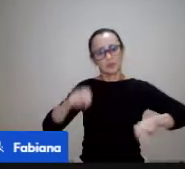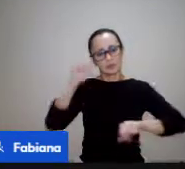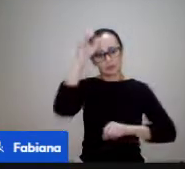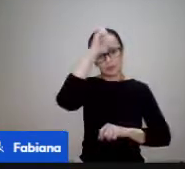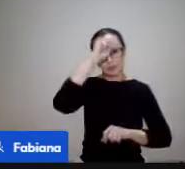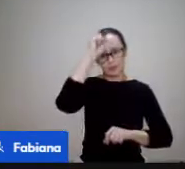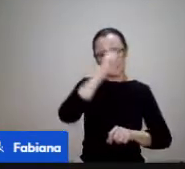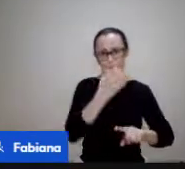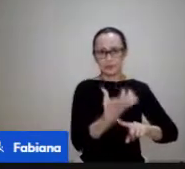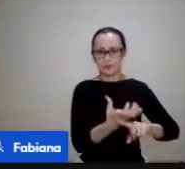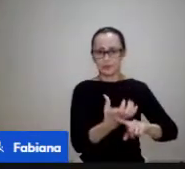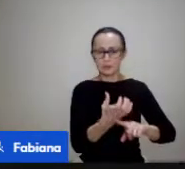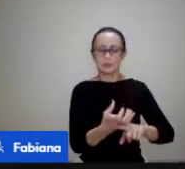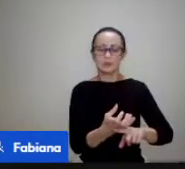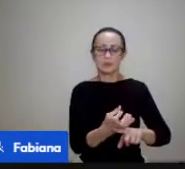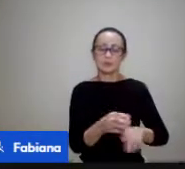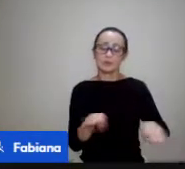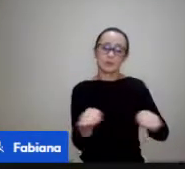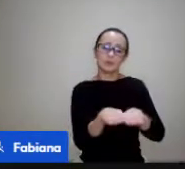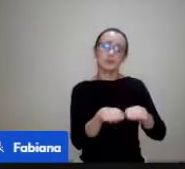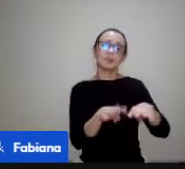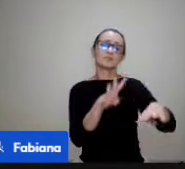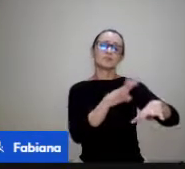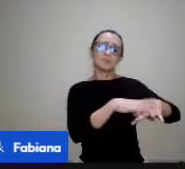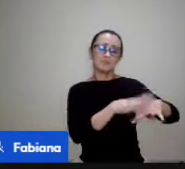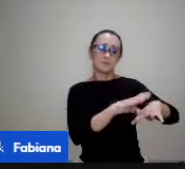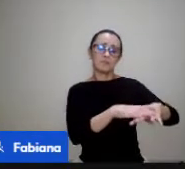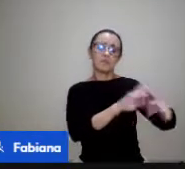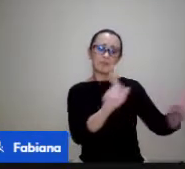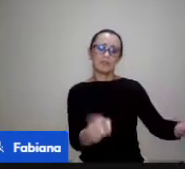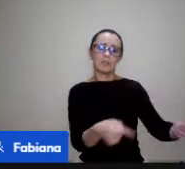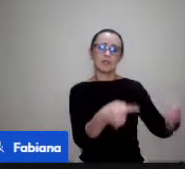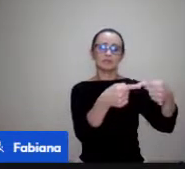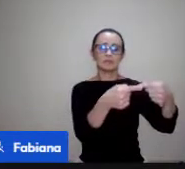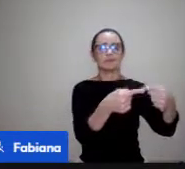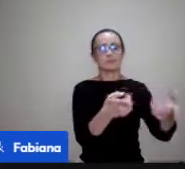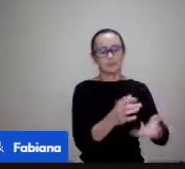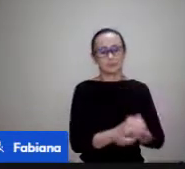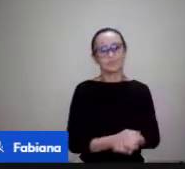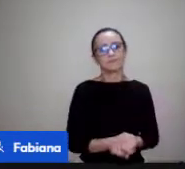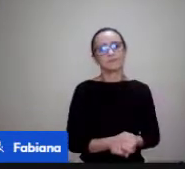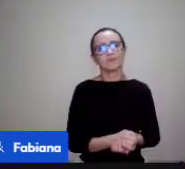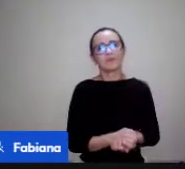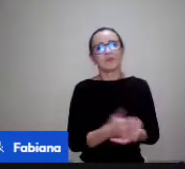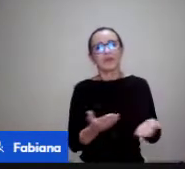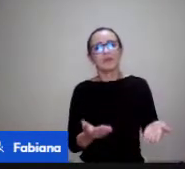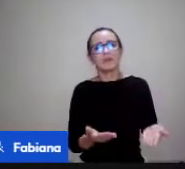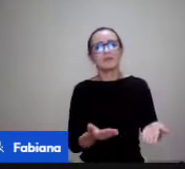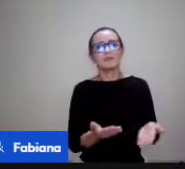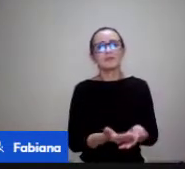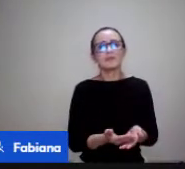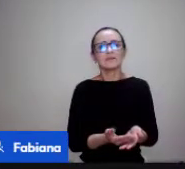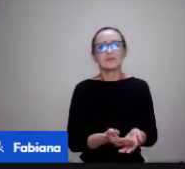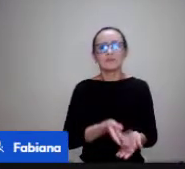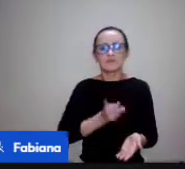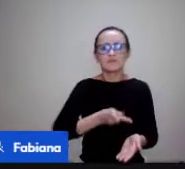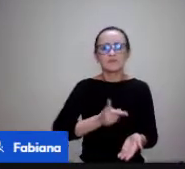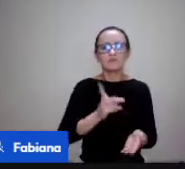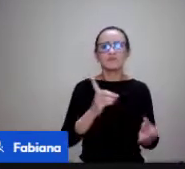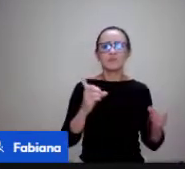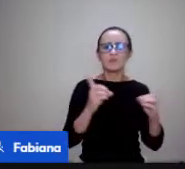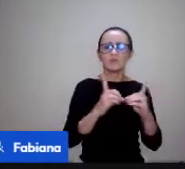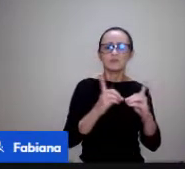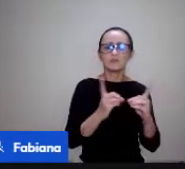na matemática. E agora, dentro de uma sequência didática interdisciplinar, qual é a relação